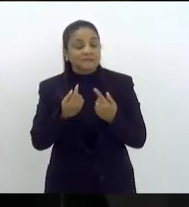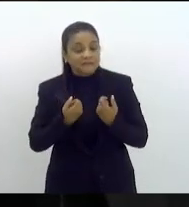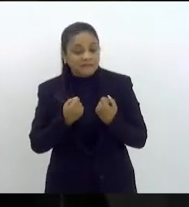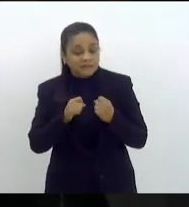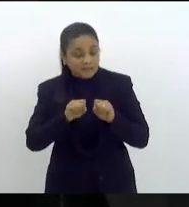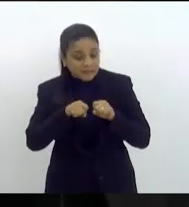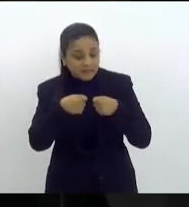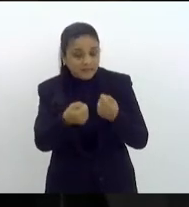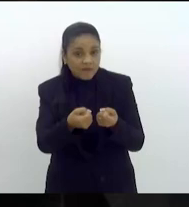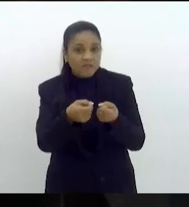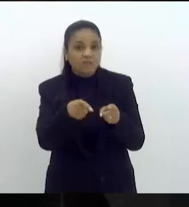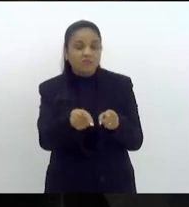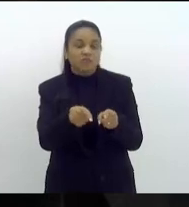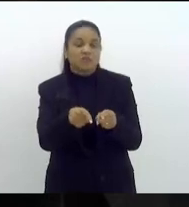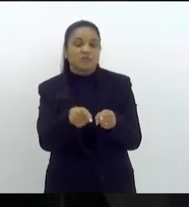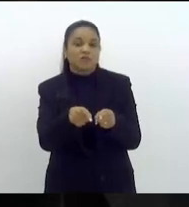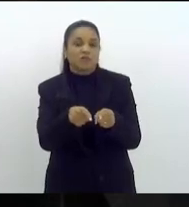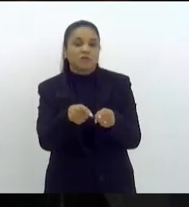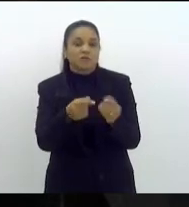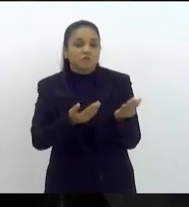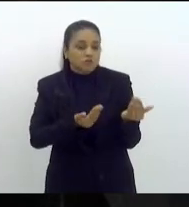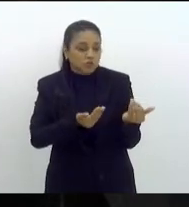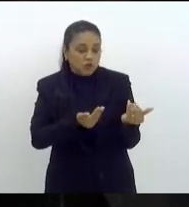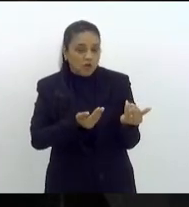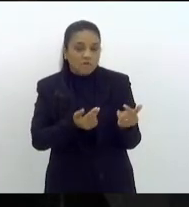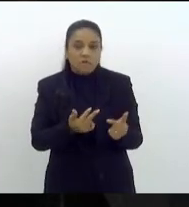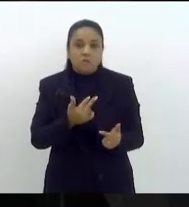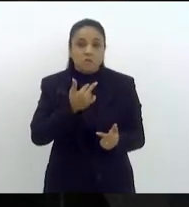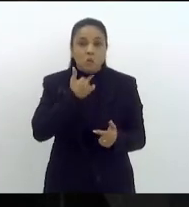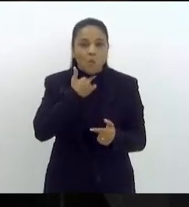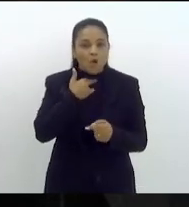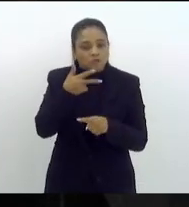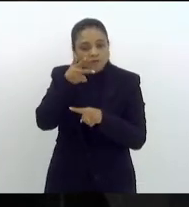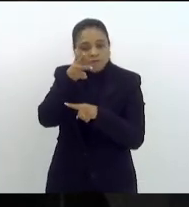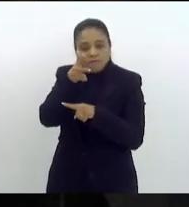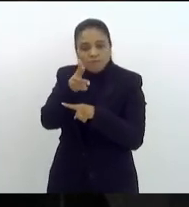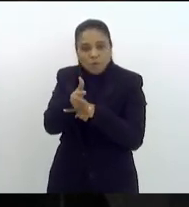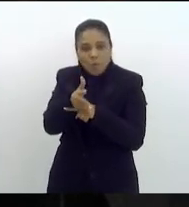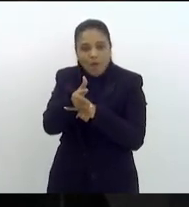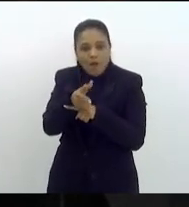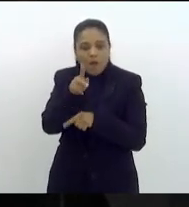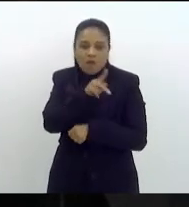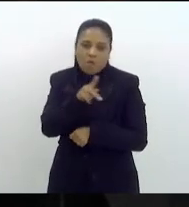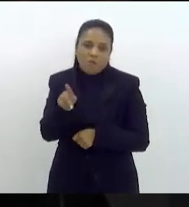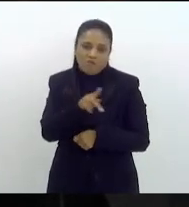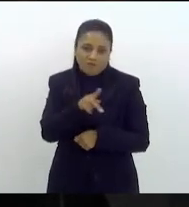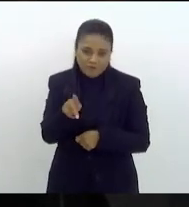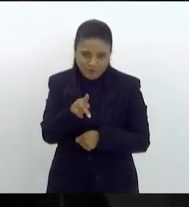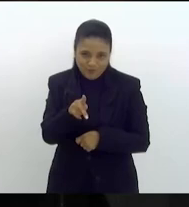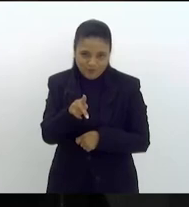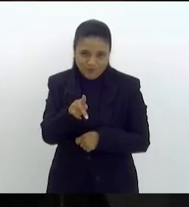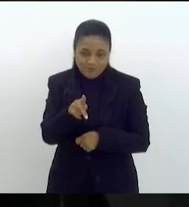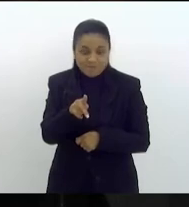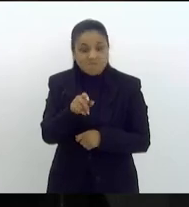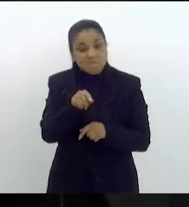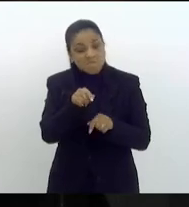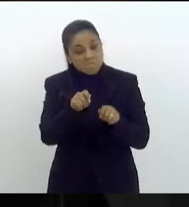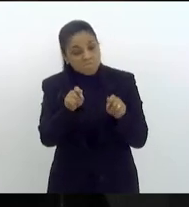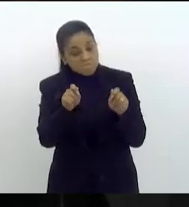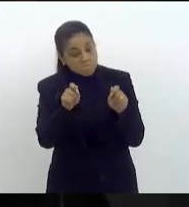processo de lobotomização não podem ao se defender filmarem o professor lobotizando-os mas ao mesmo tempo